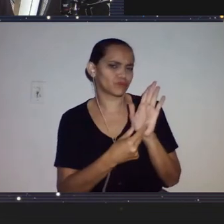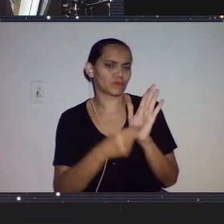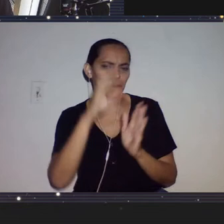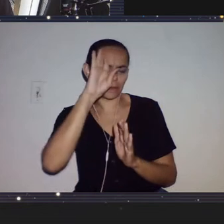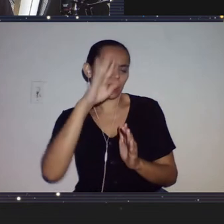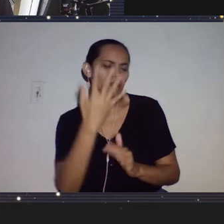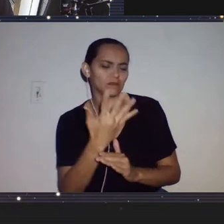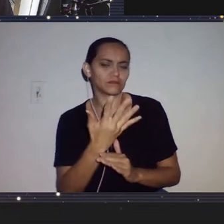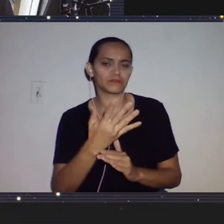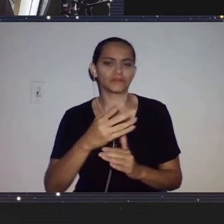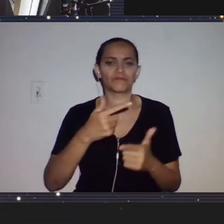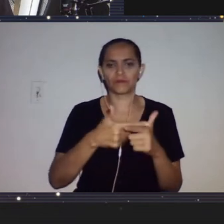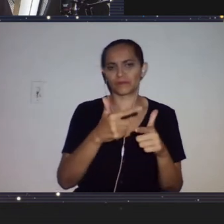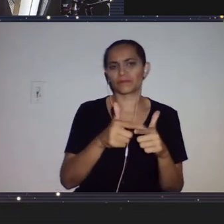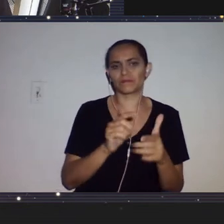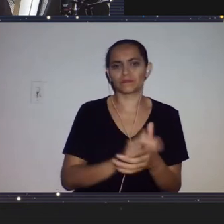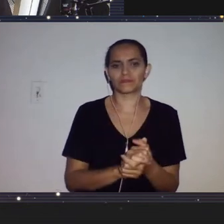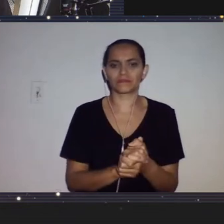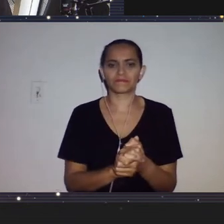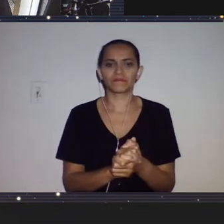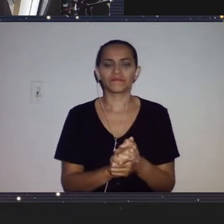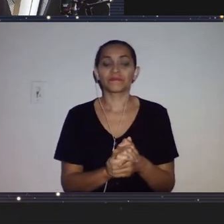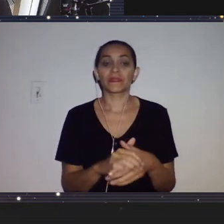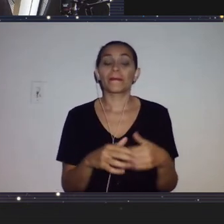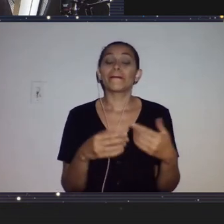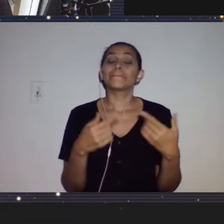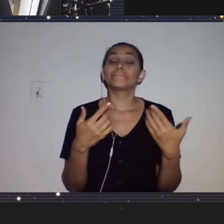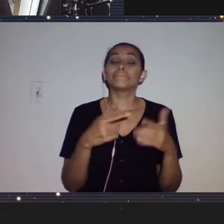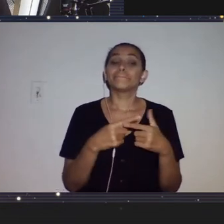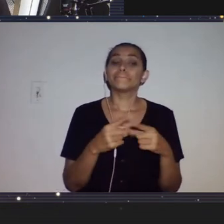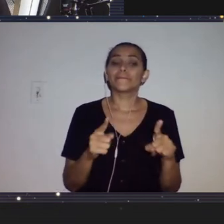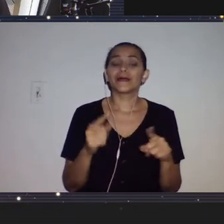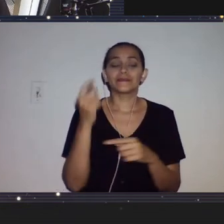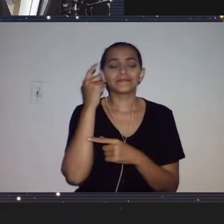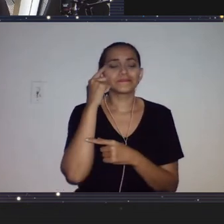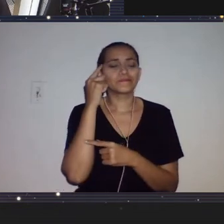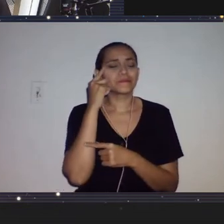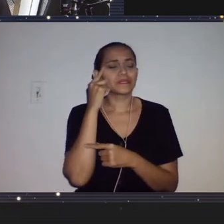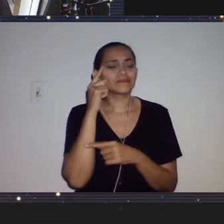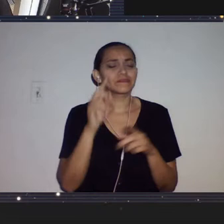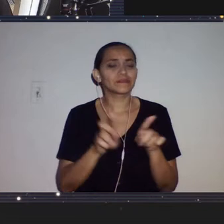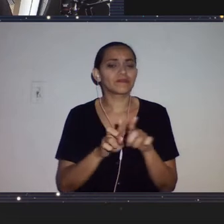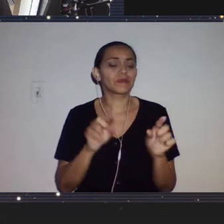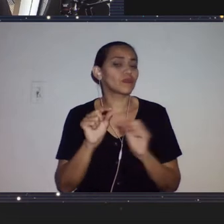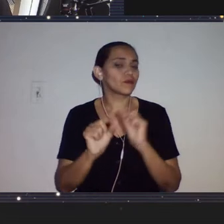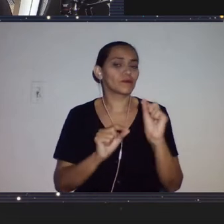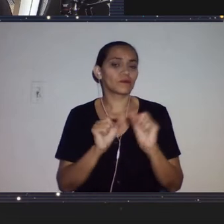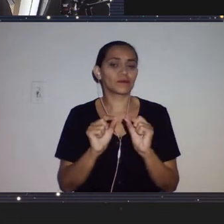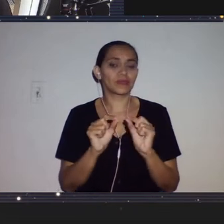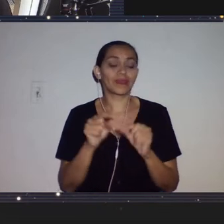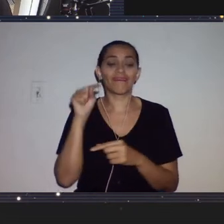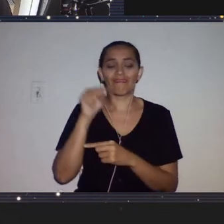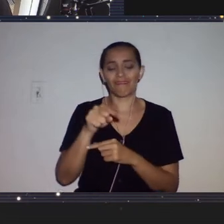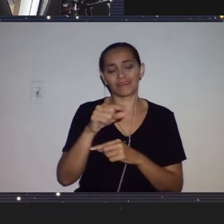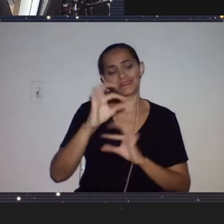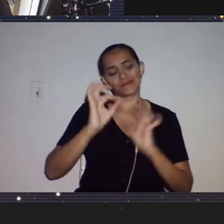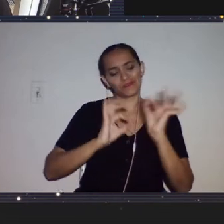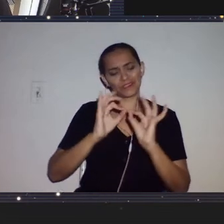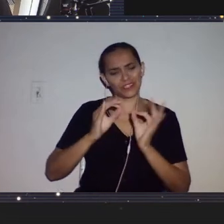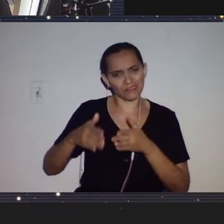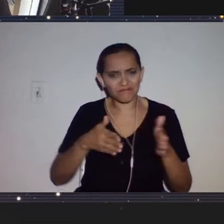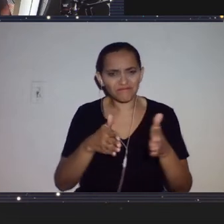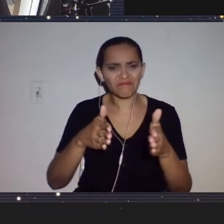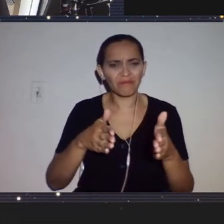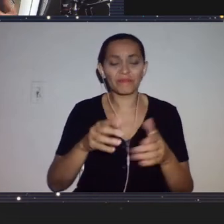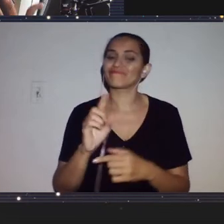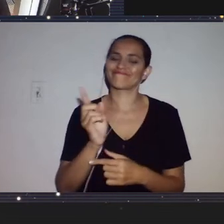Mas eu acho que não necessariamente eu diria maratonas é o caminho. Eu acho que não, acho que tem diferentes caminhos,